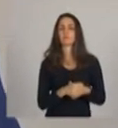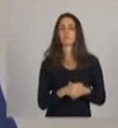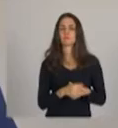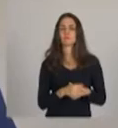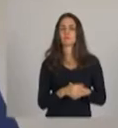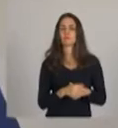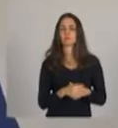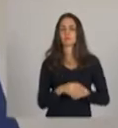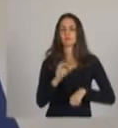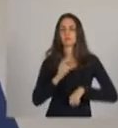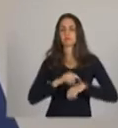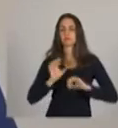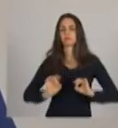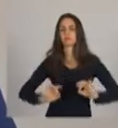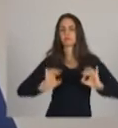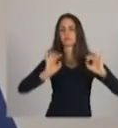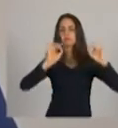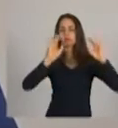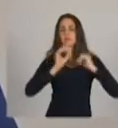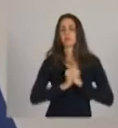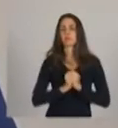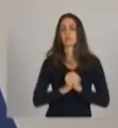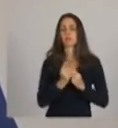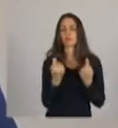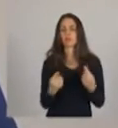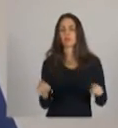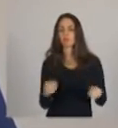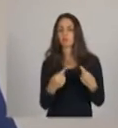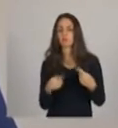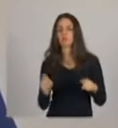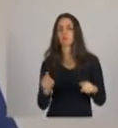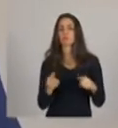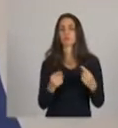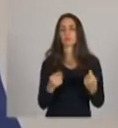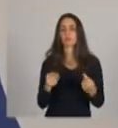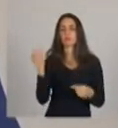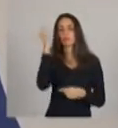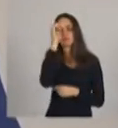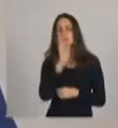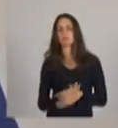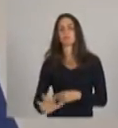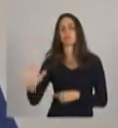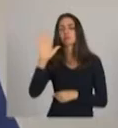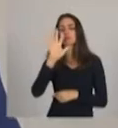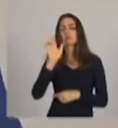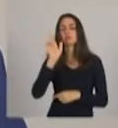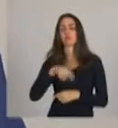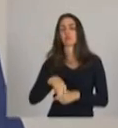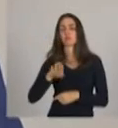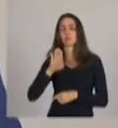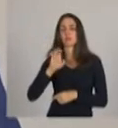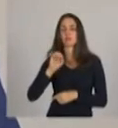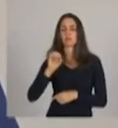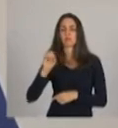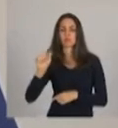um momento riquíssimo da música popular brasileira, que foi a Bossa Nova.